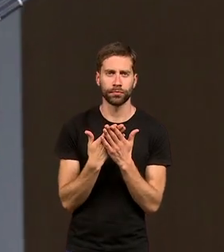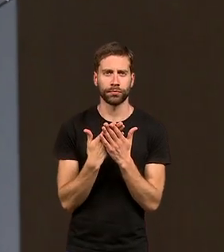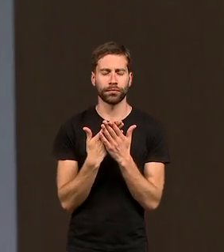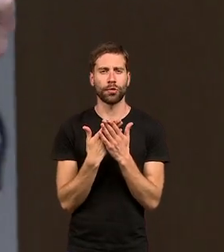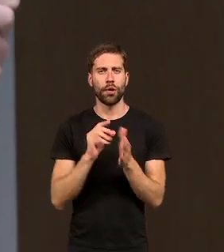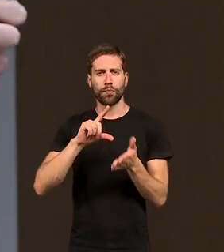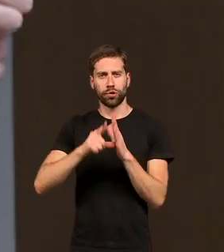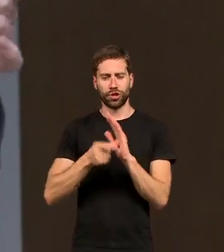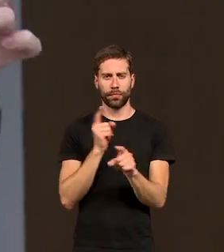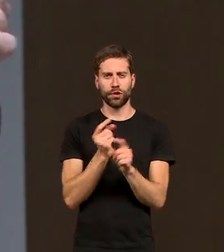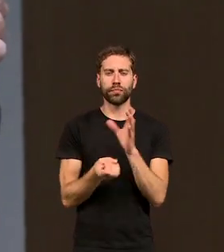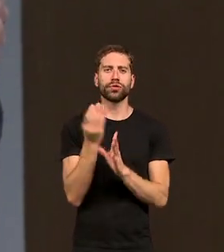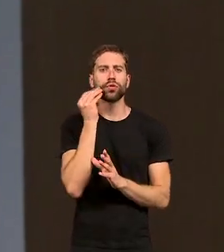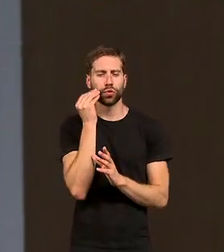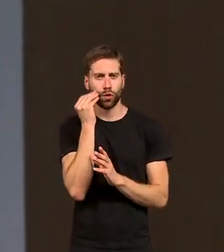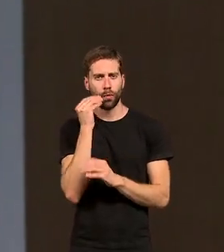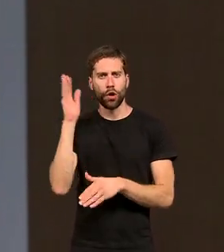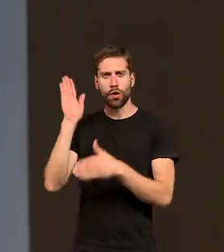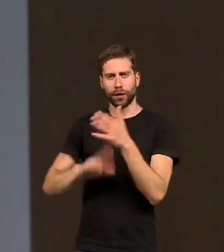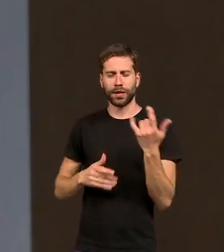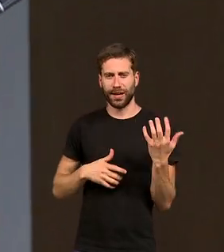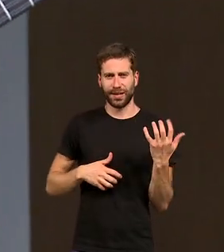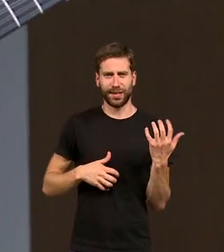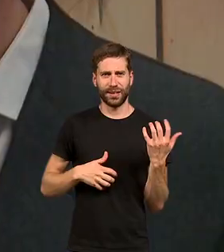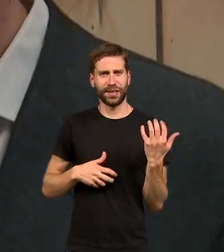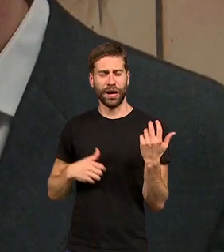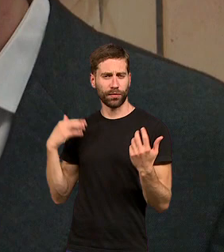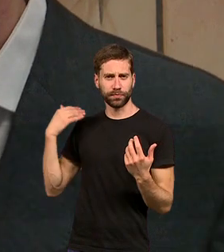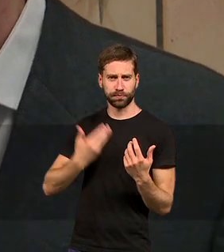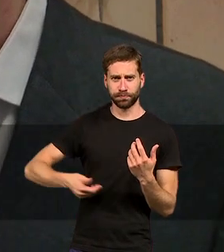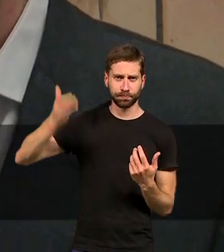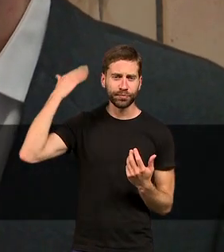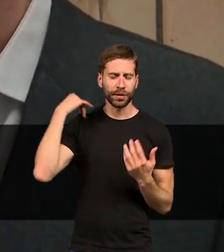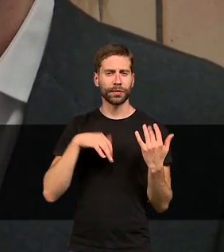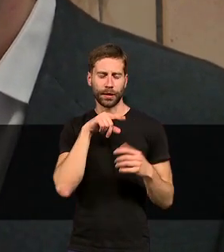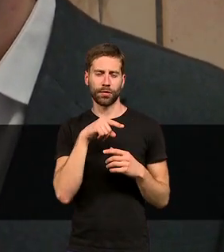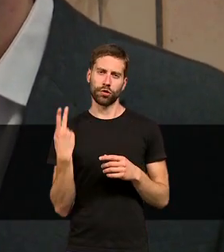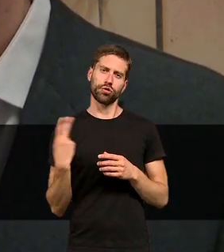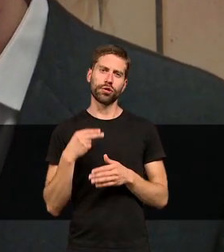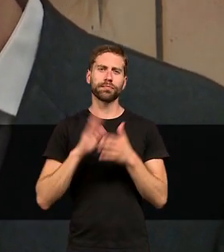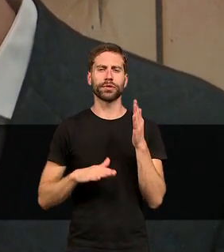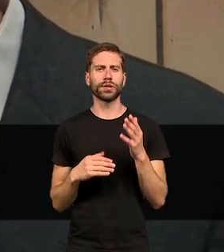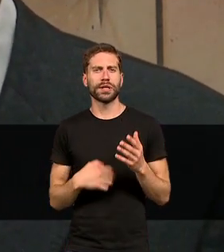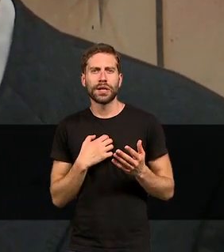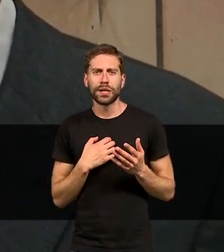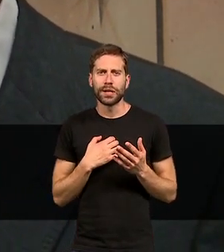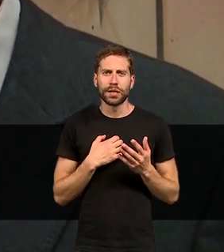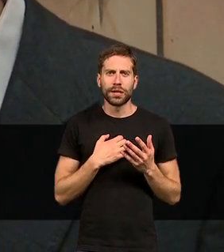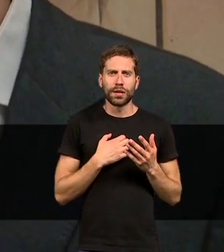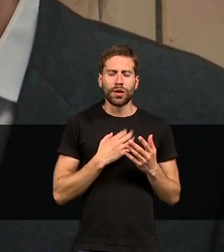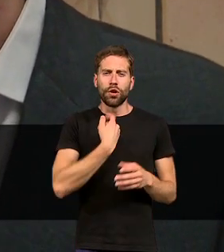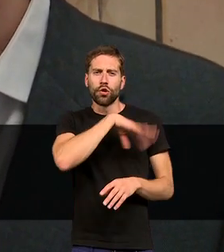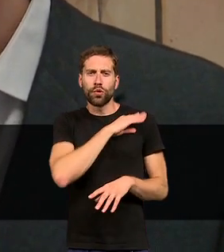na sequência de Miguel Luiz e eu, o colega que está a tocar guitarra clássica, acharmos que a música de Coimbra